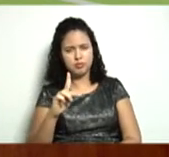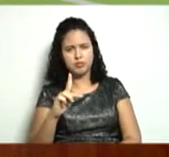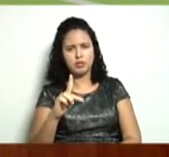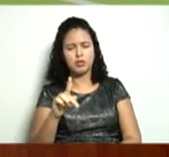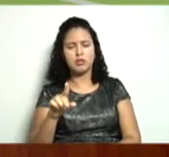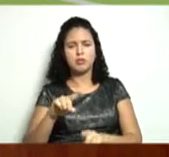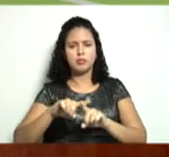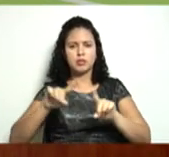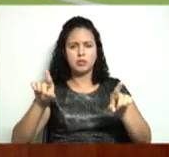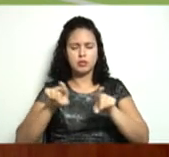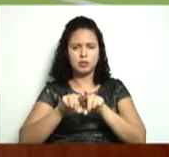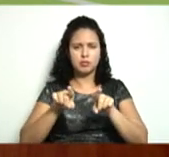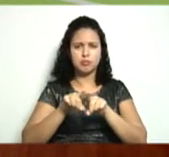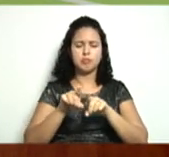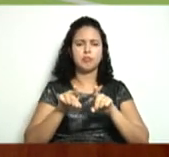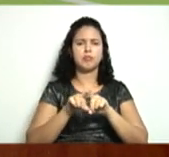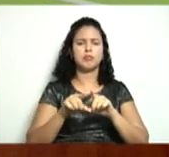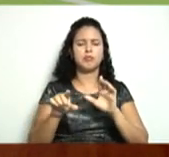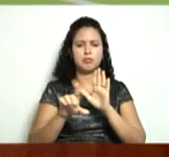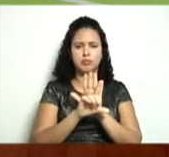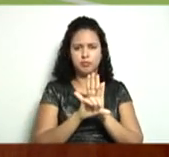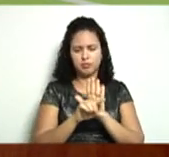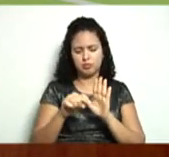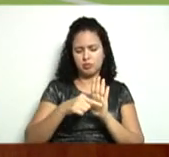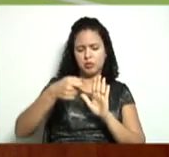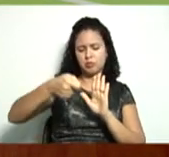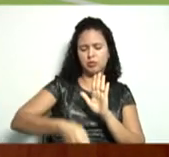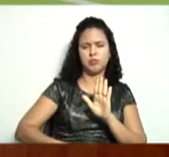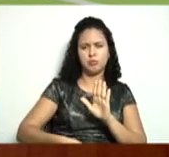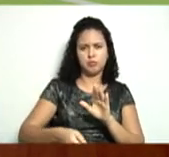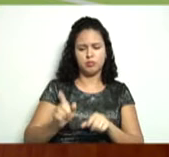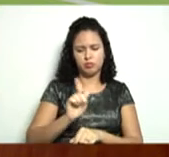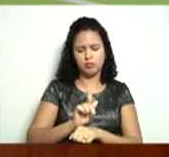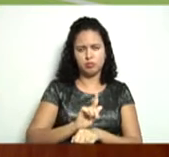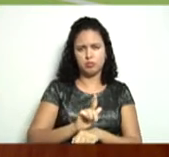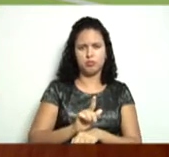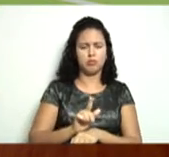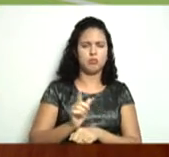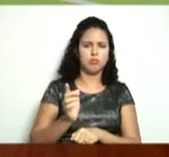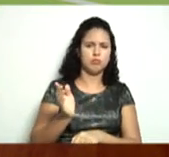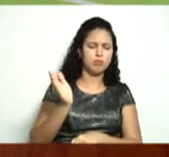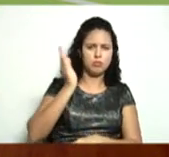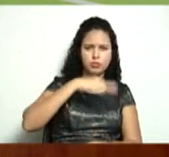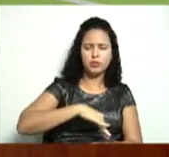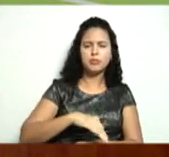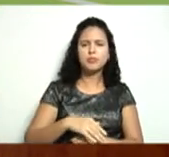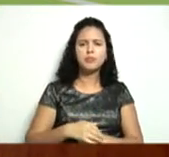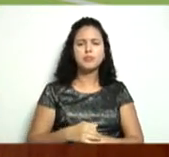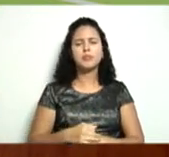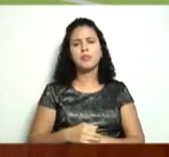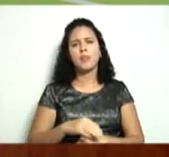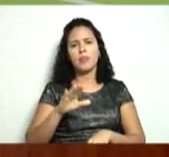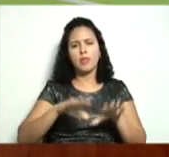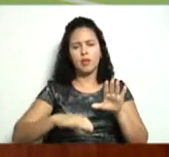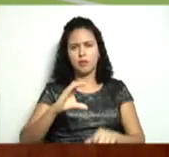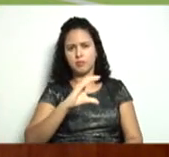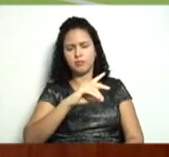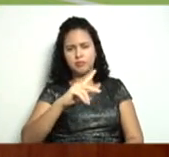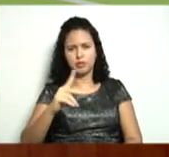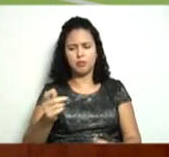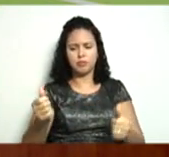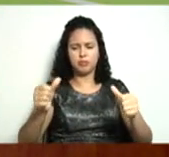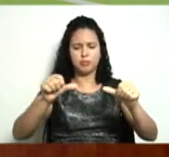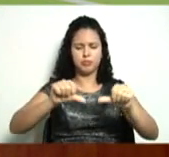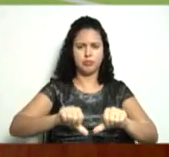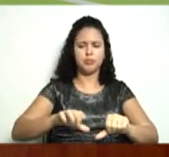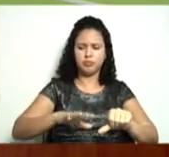cria mecanismos para punir o mau gestor. Muitas vezes, se em virtude do insucesso da cooperativa for por conta